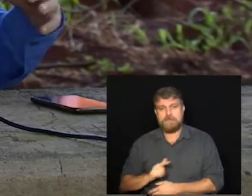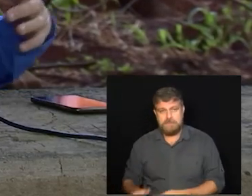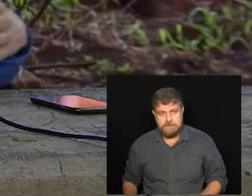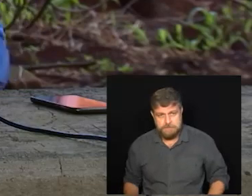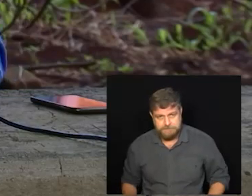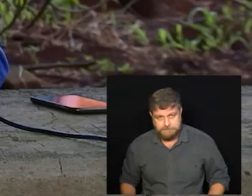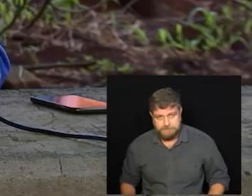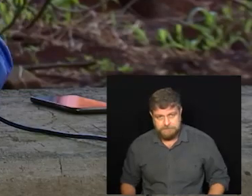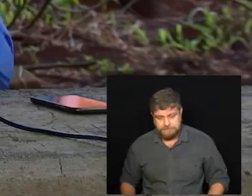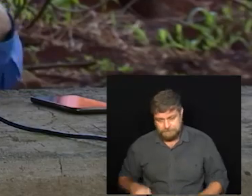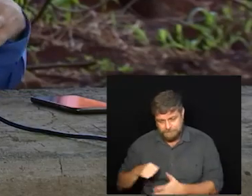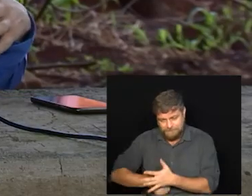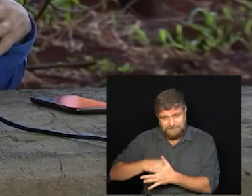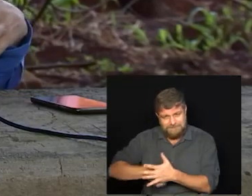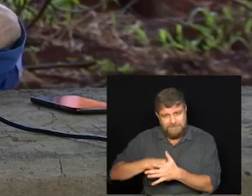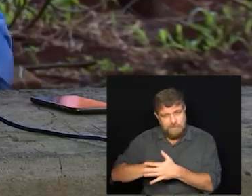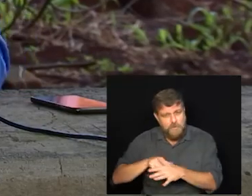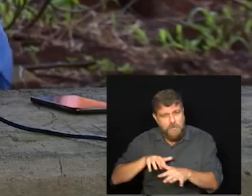de